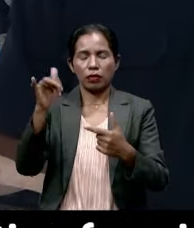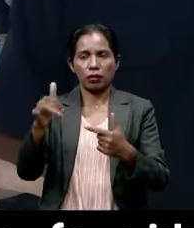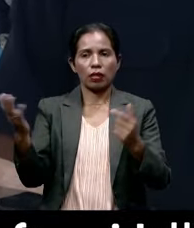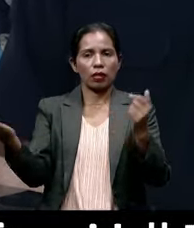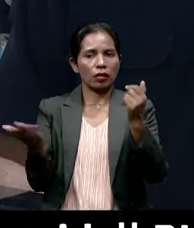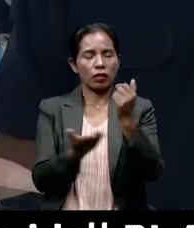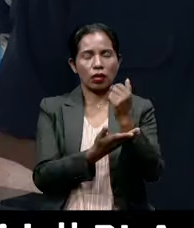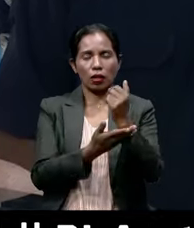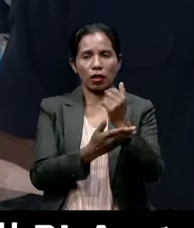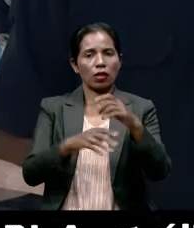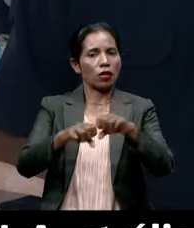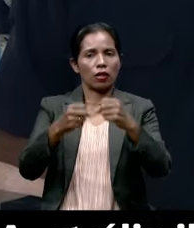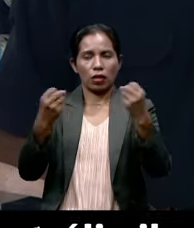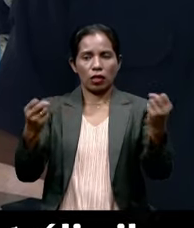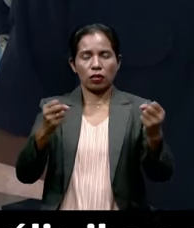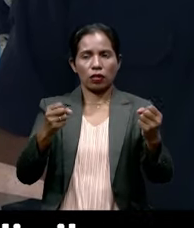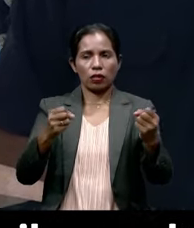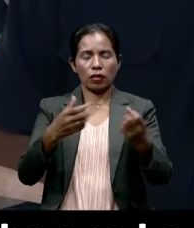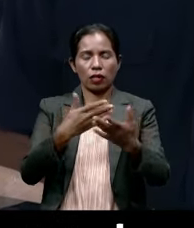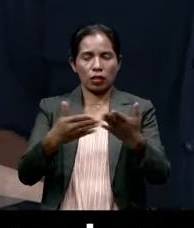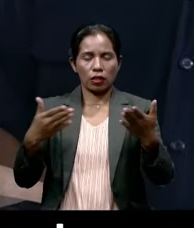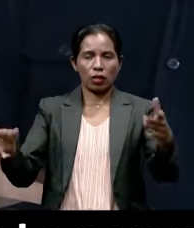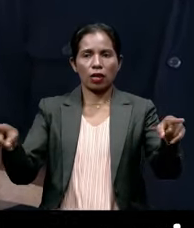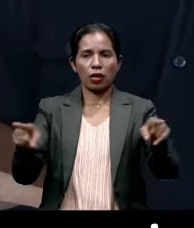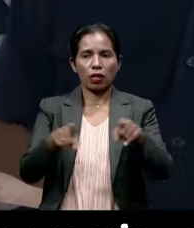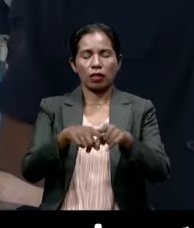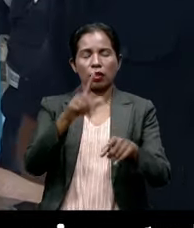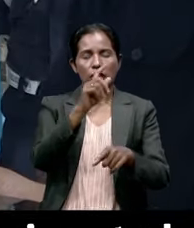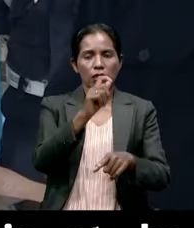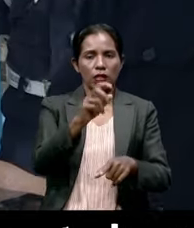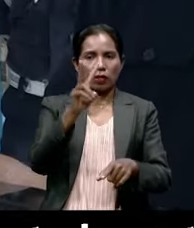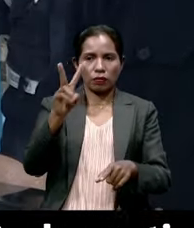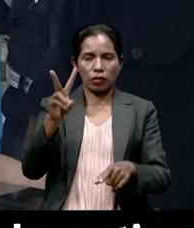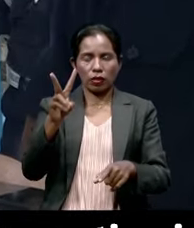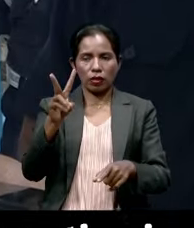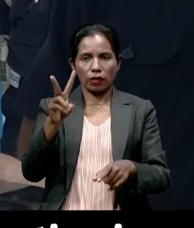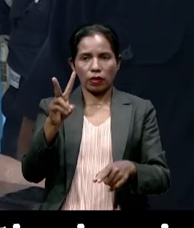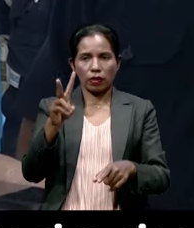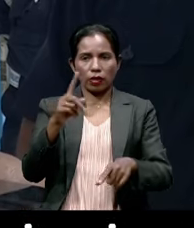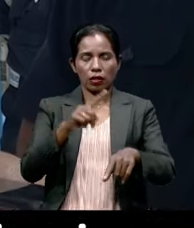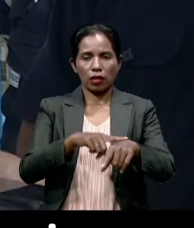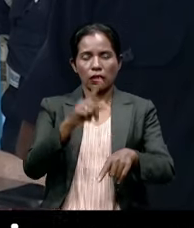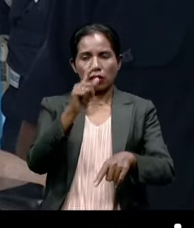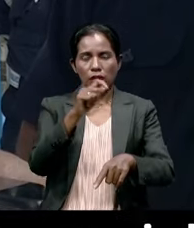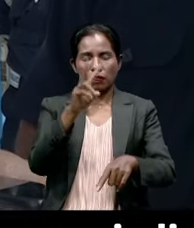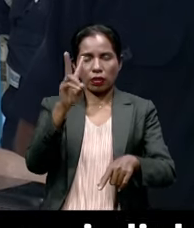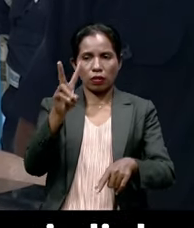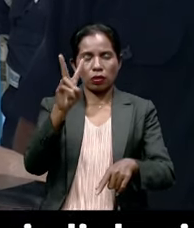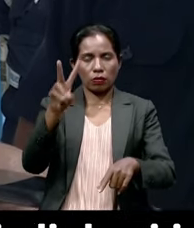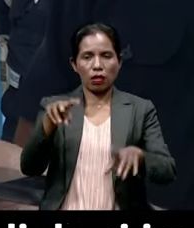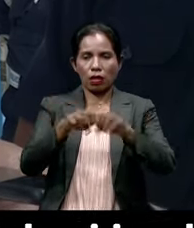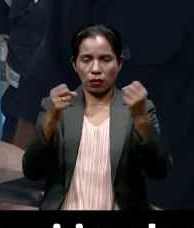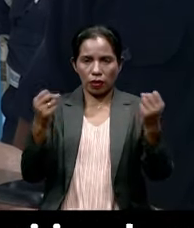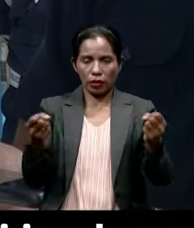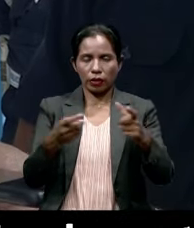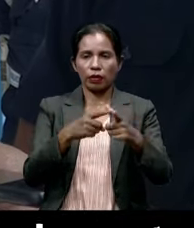halora hun kedas elektronika hanesan tilvizaun nebe ma kia parede ne rua halora hun